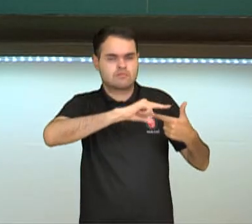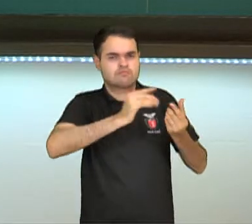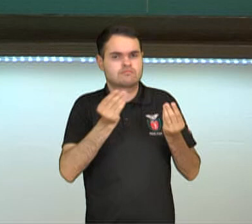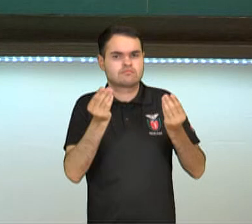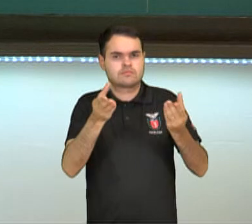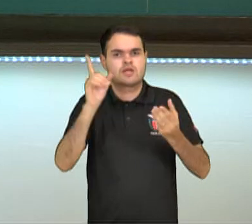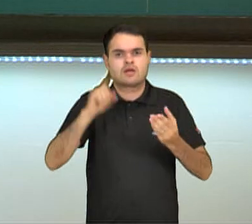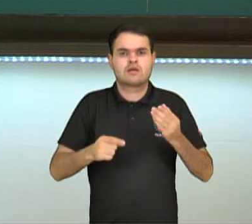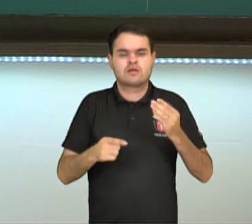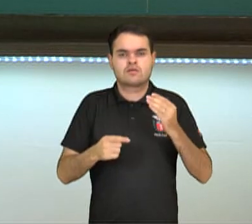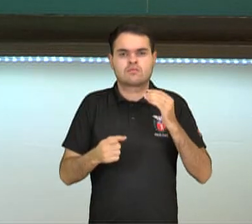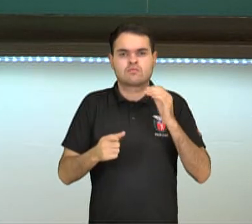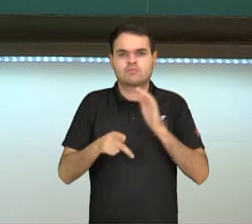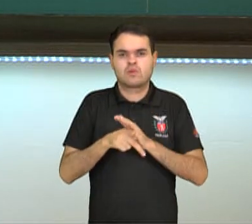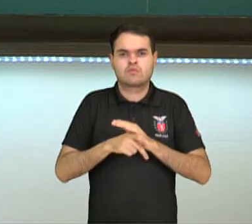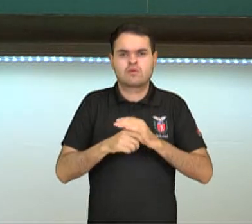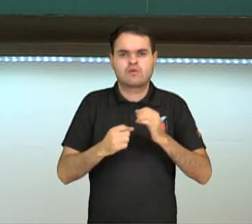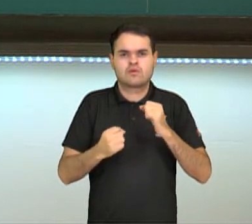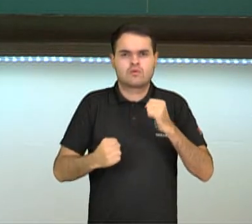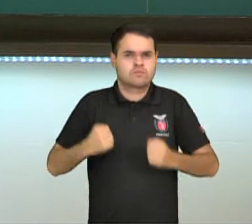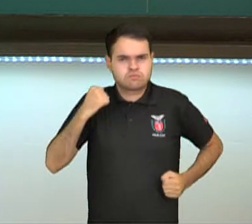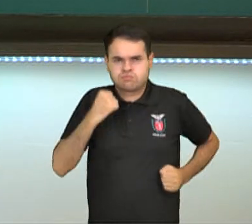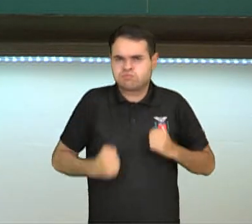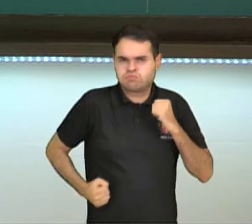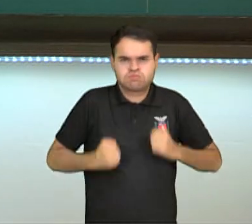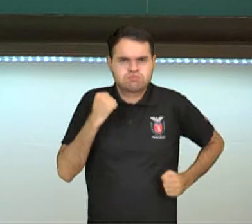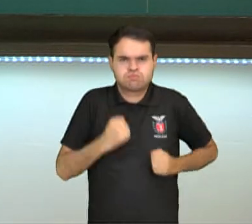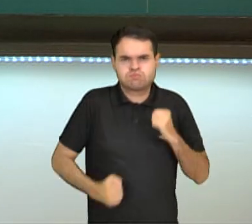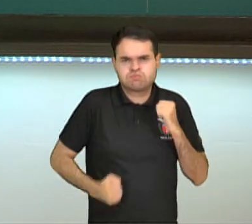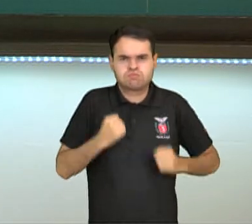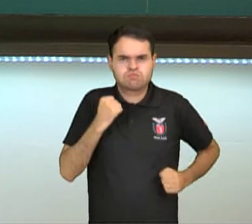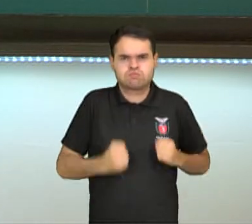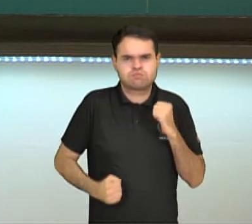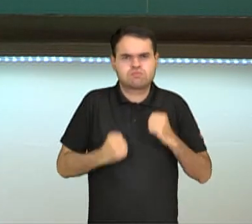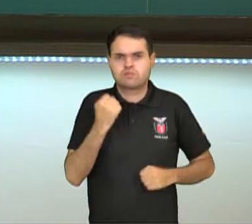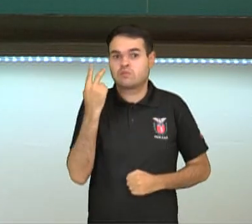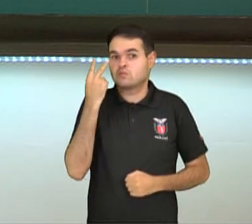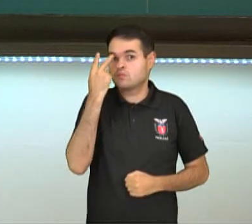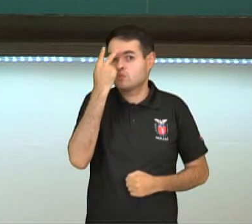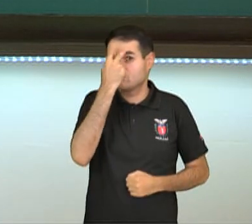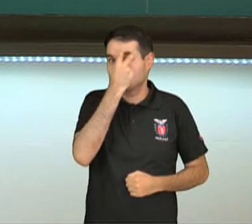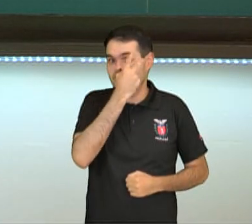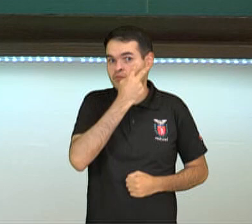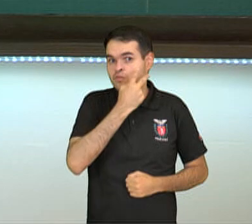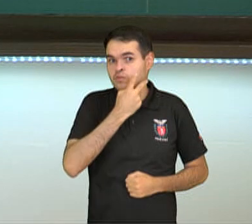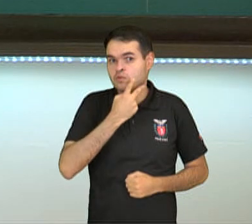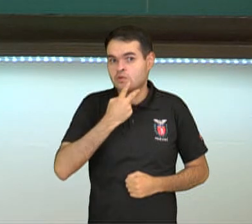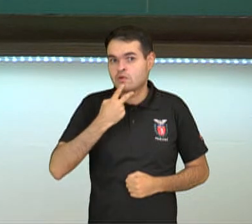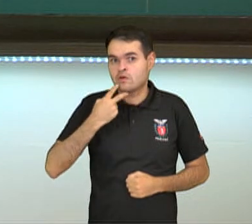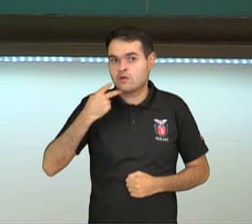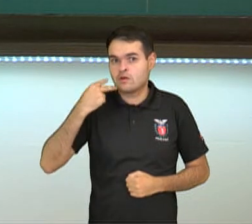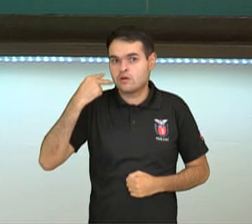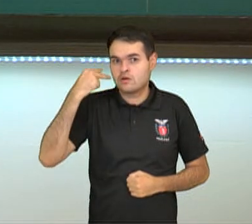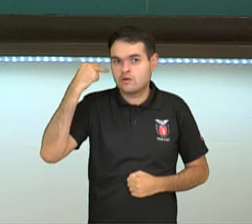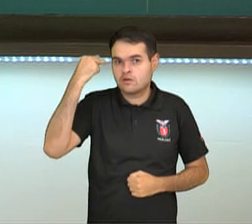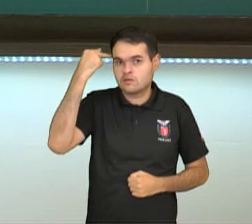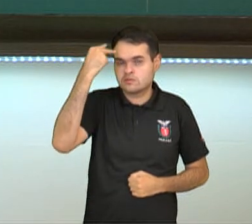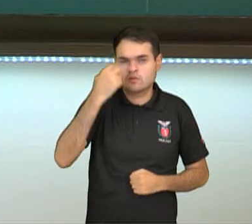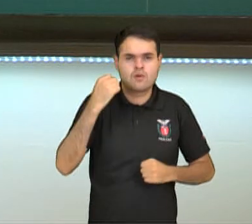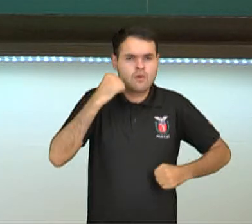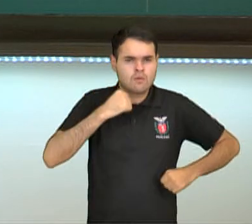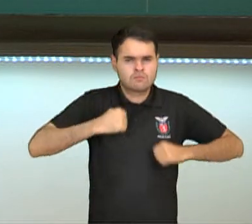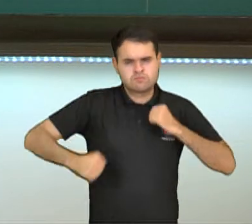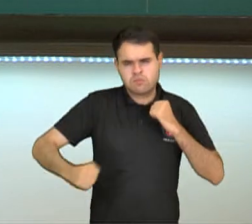a corrida de maratona. São 2 horas e pouco correndo, né? Então, o atleta, o corredor